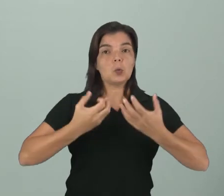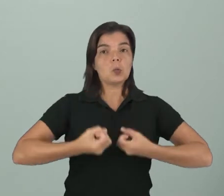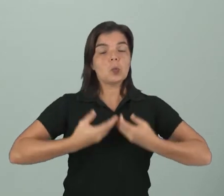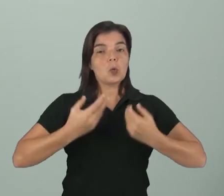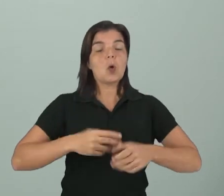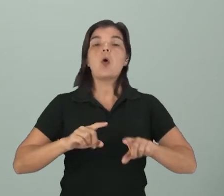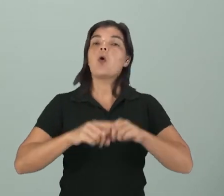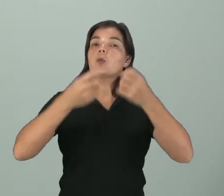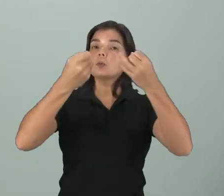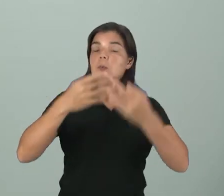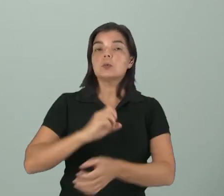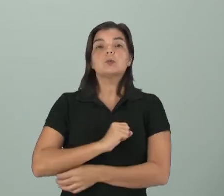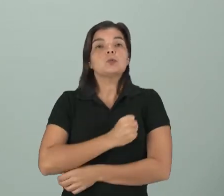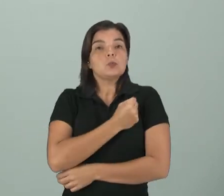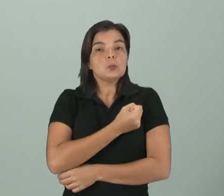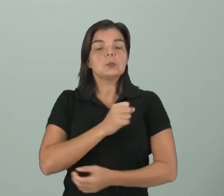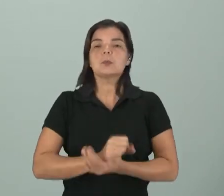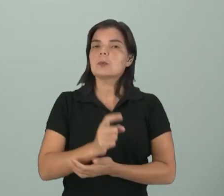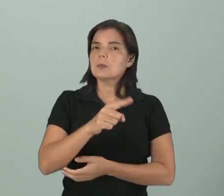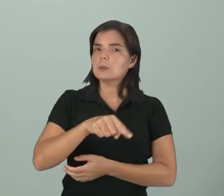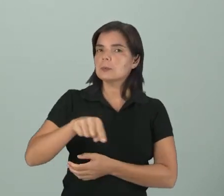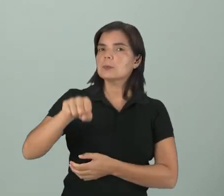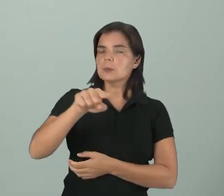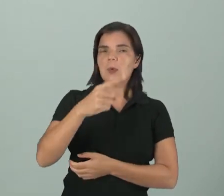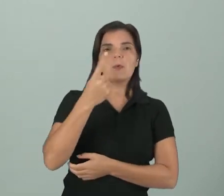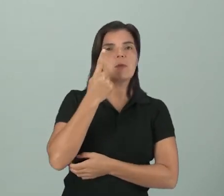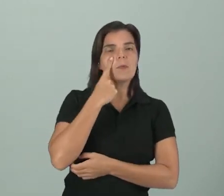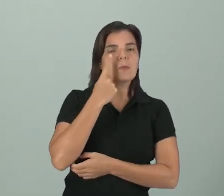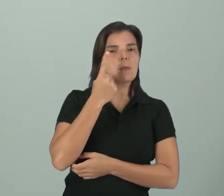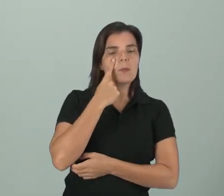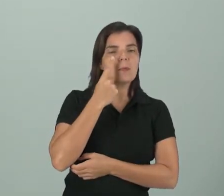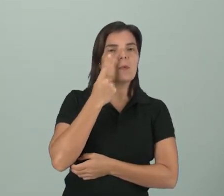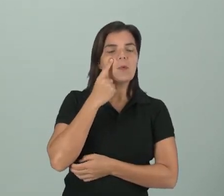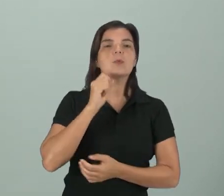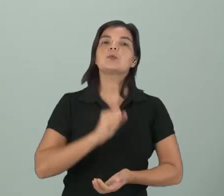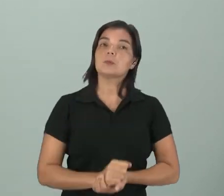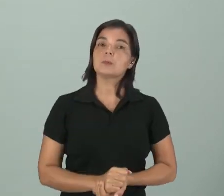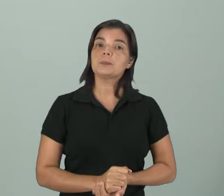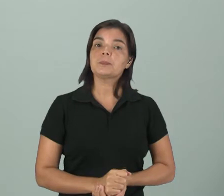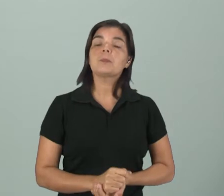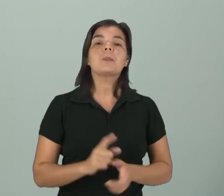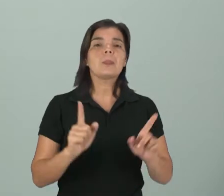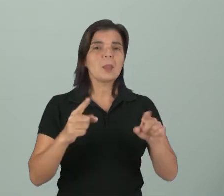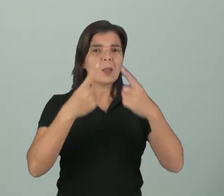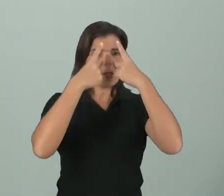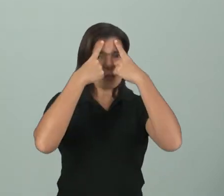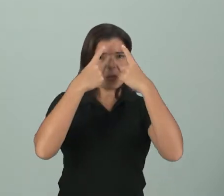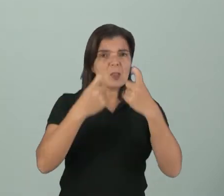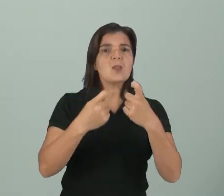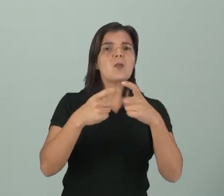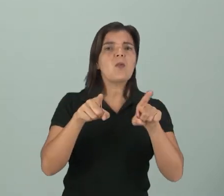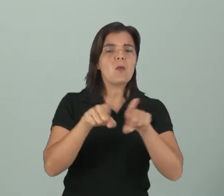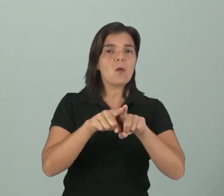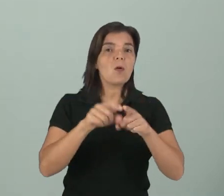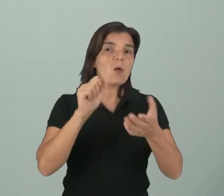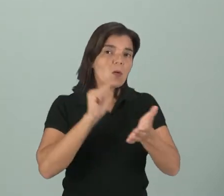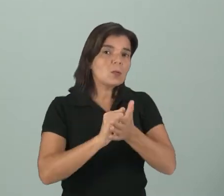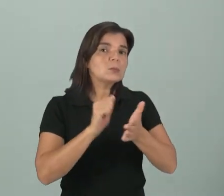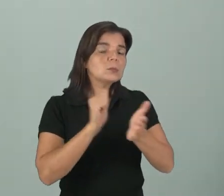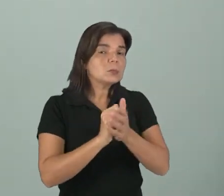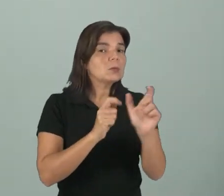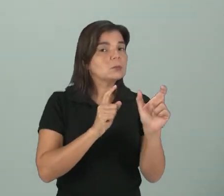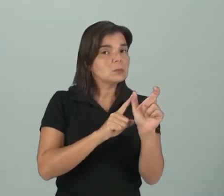ou discurso de ódio? Você observa o quanto de violência está escrito